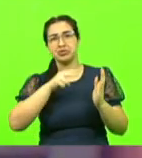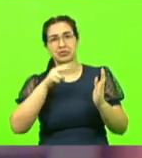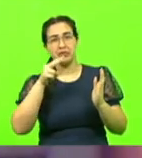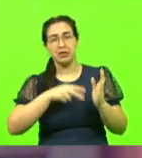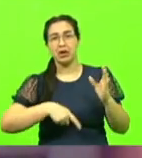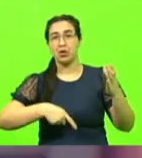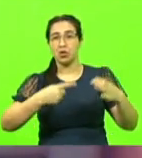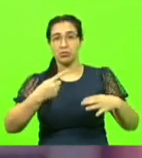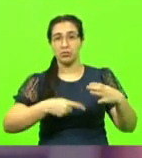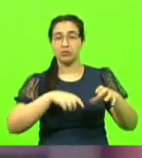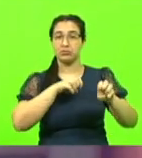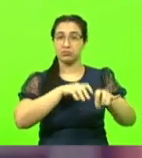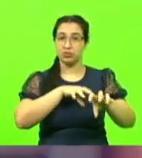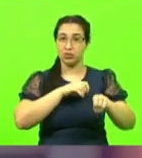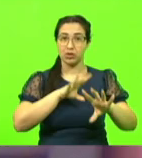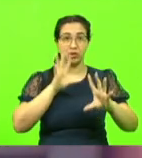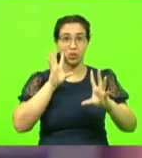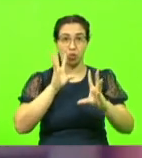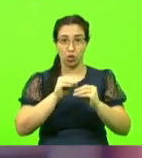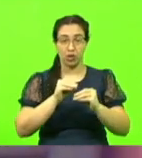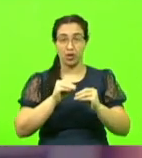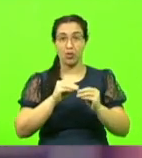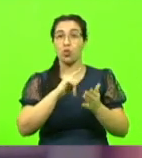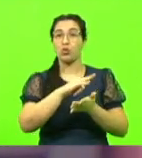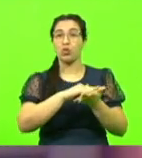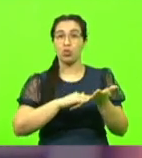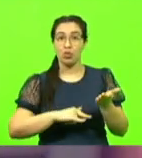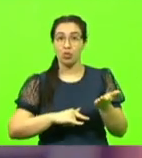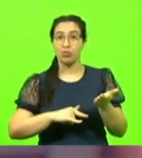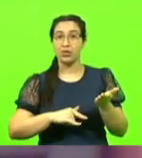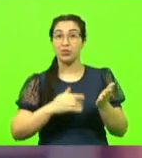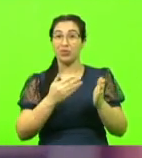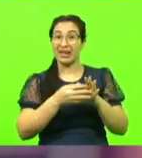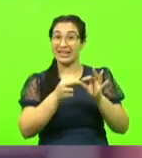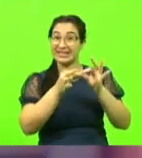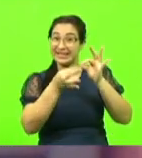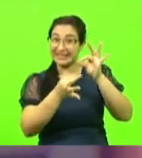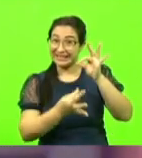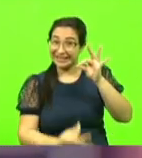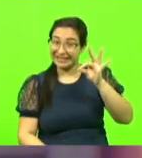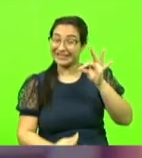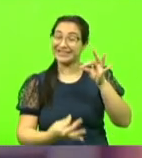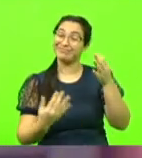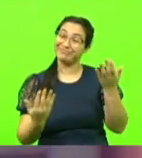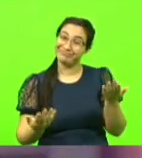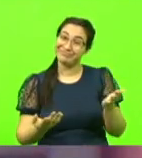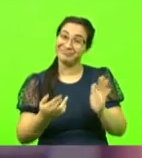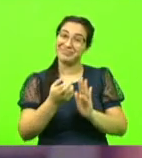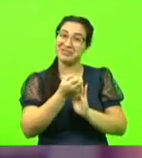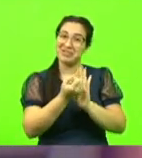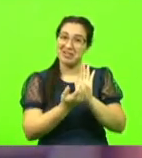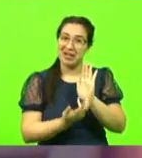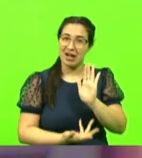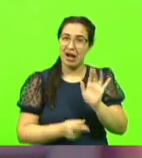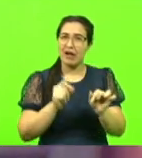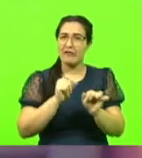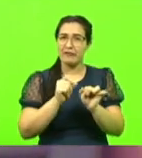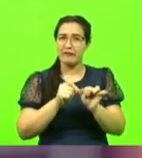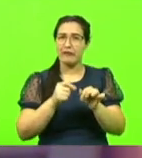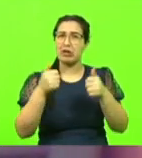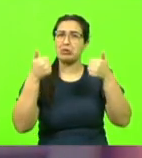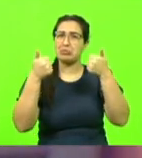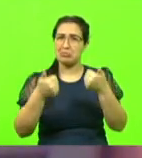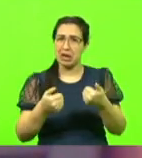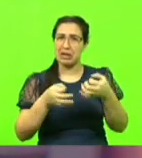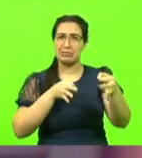sua íntegra, e um documento bastante extenso e um relatório, eu diria, muito bem feito por Vossa